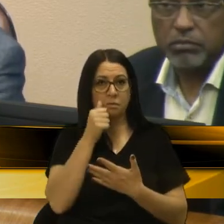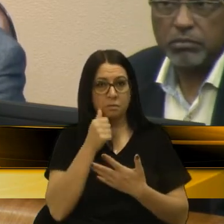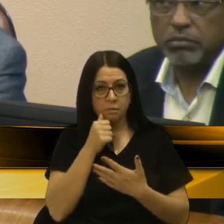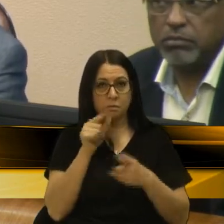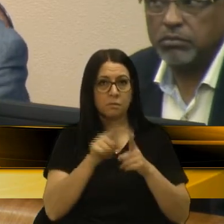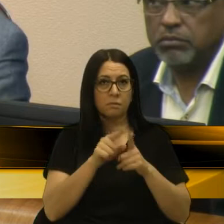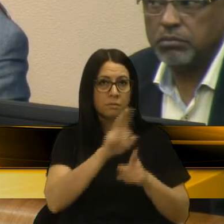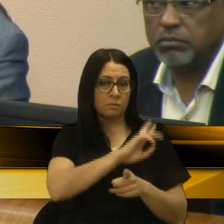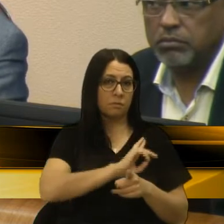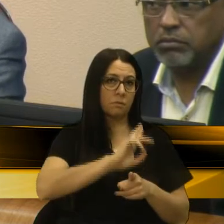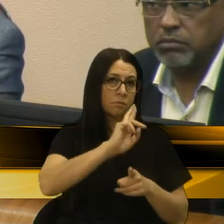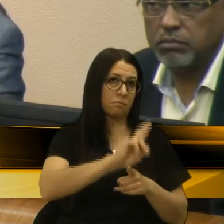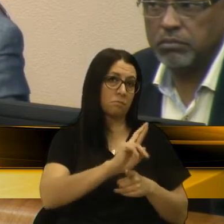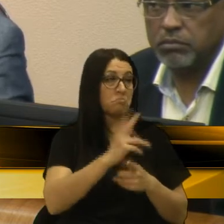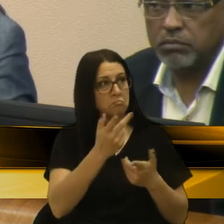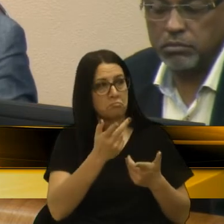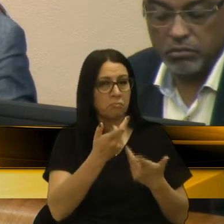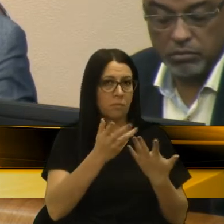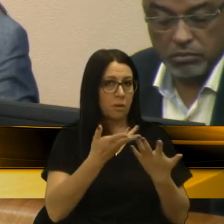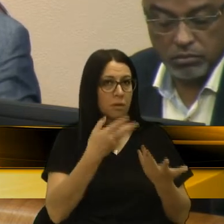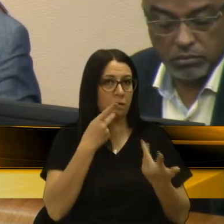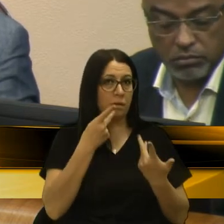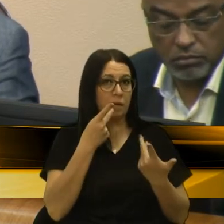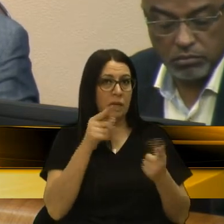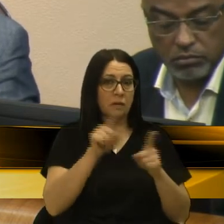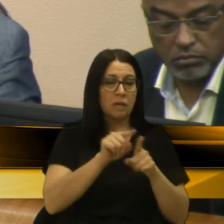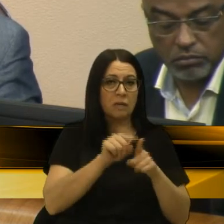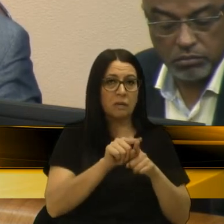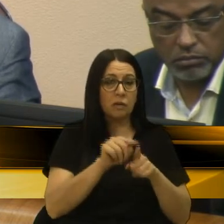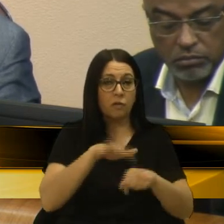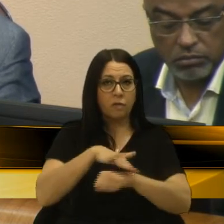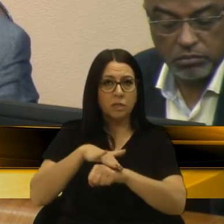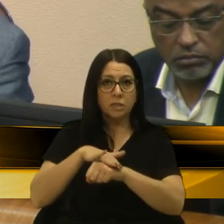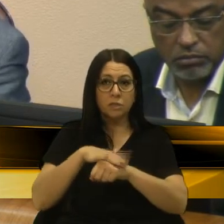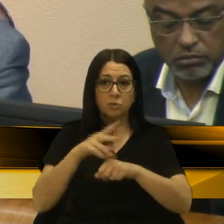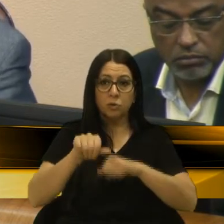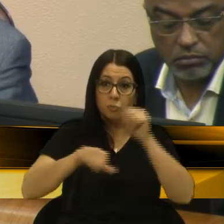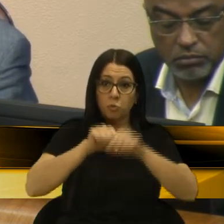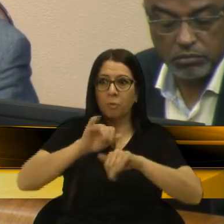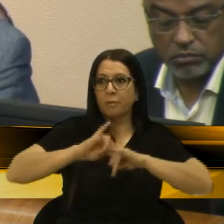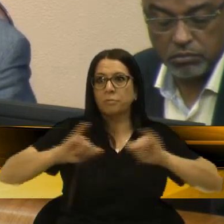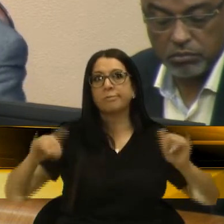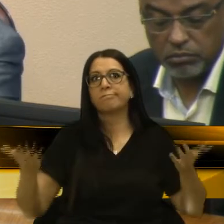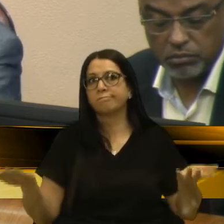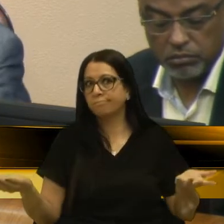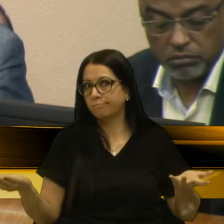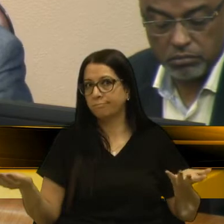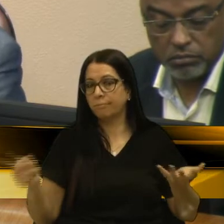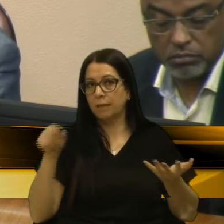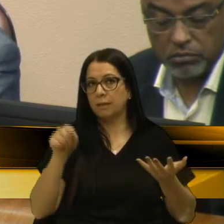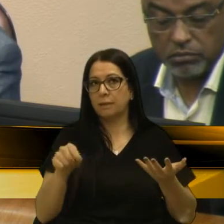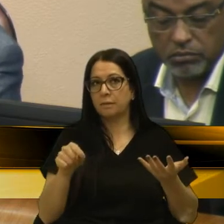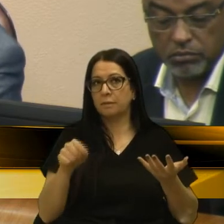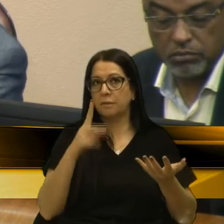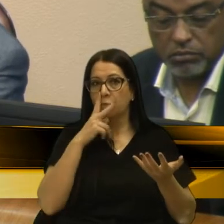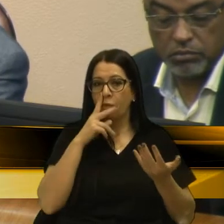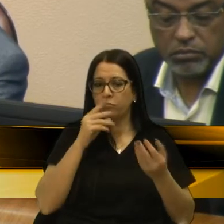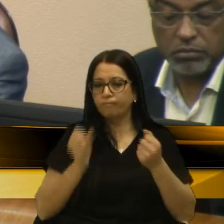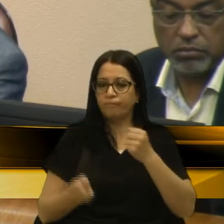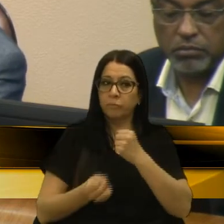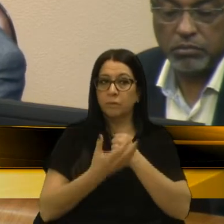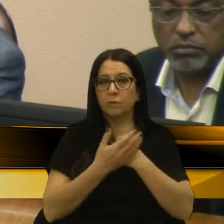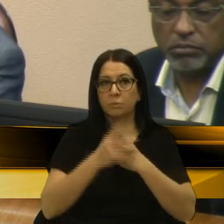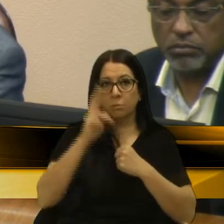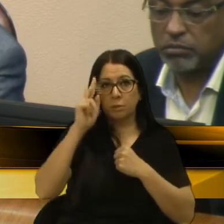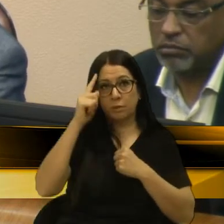esses representantes, porque daqui a pouco informalmente estavam conversando e isso virou notícia para eles serem massa de manobra para uma decisão do